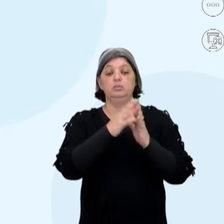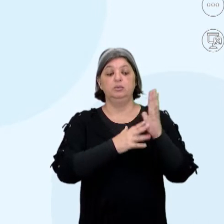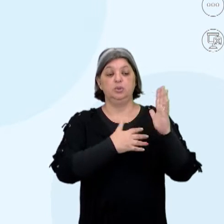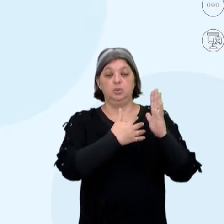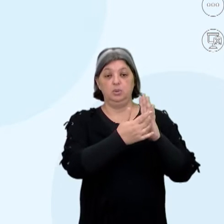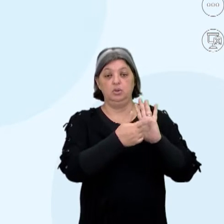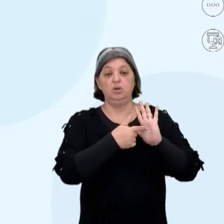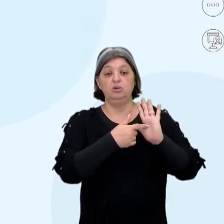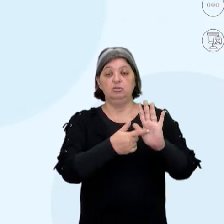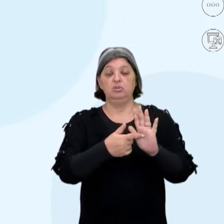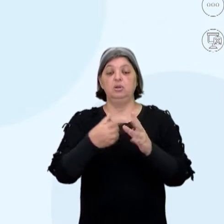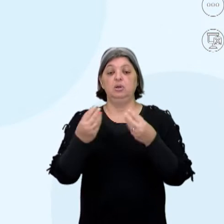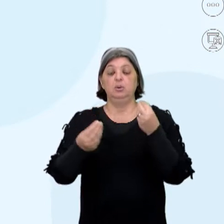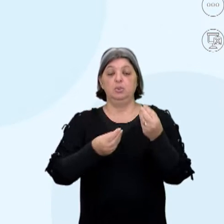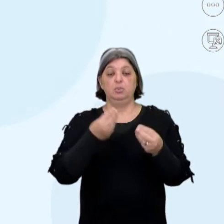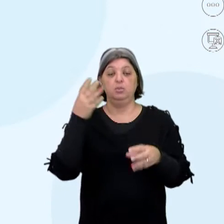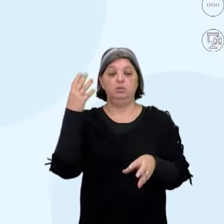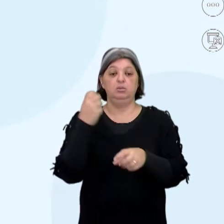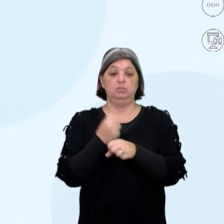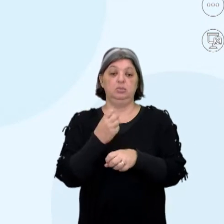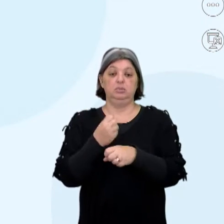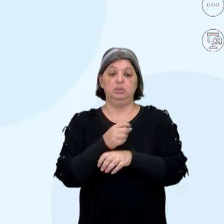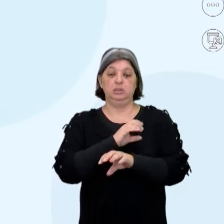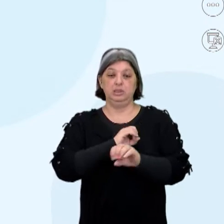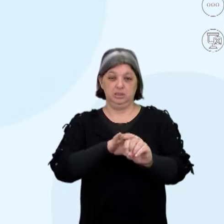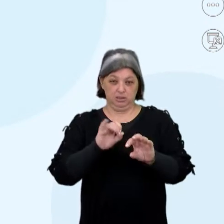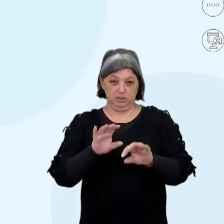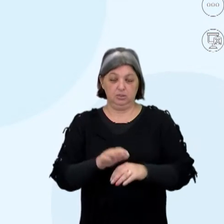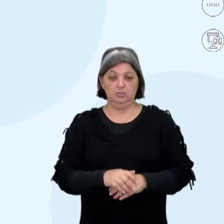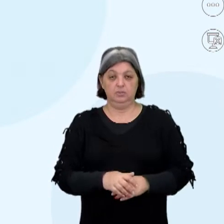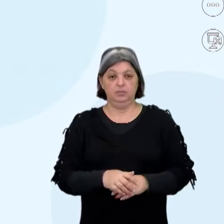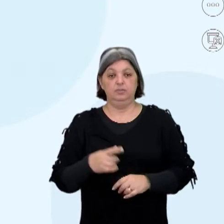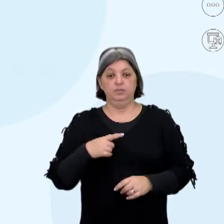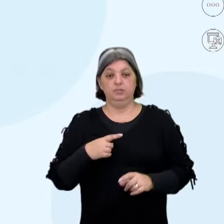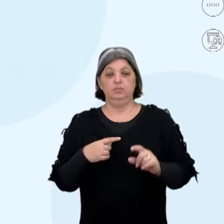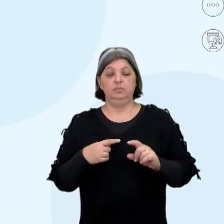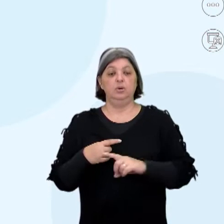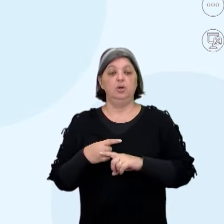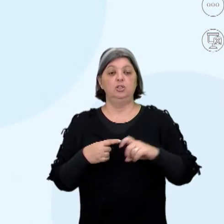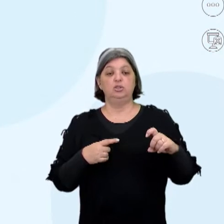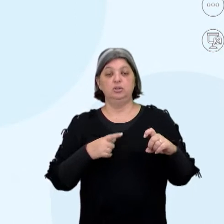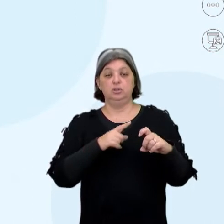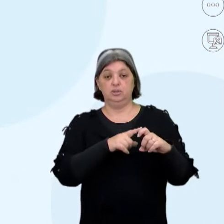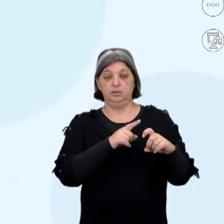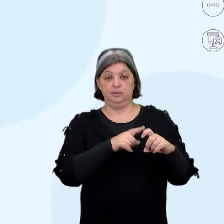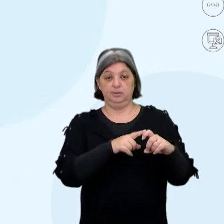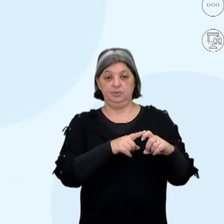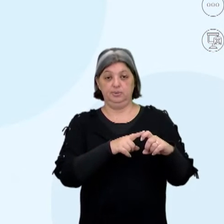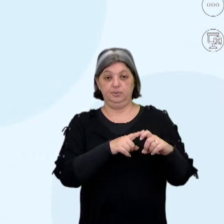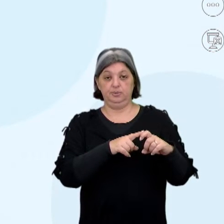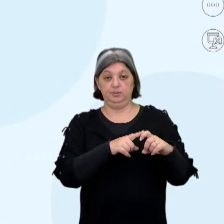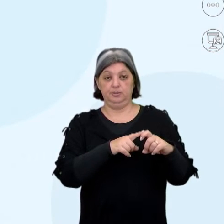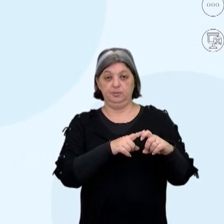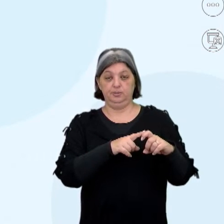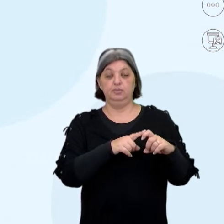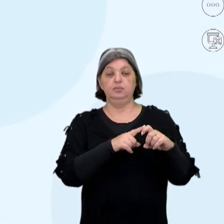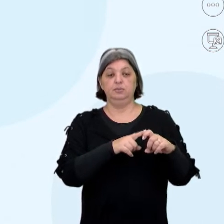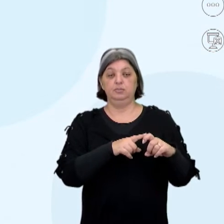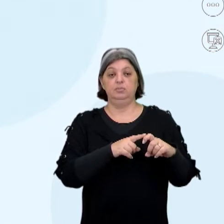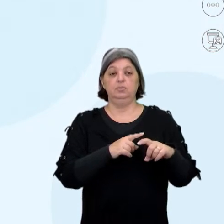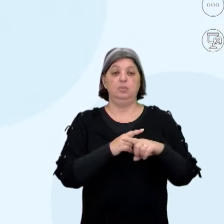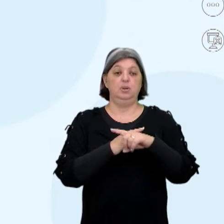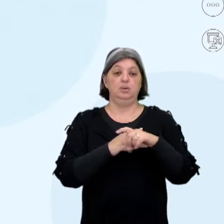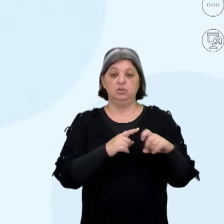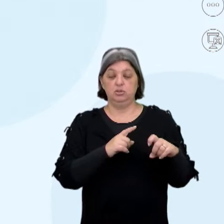os cálculos, tá? Aqui em cima, tá? Ele indica o X aqui, ó, é o ano em questão. Então, o primeiro ano ele chamou de ano